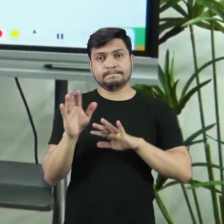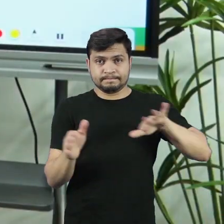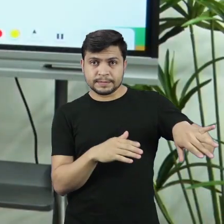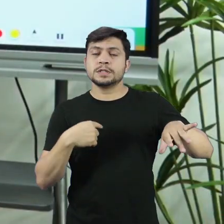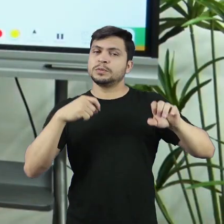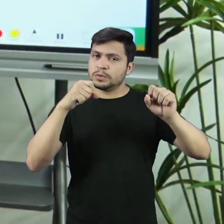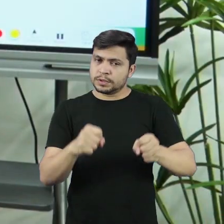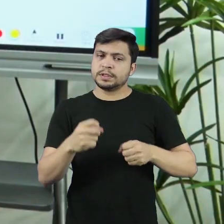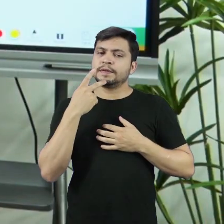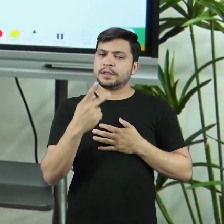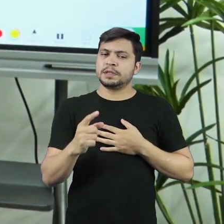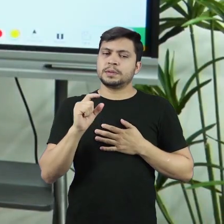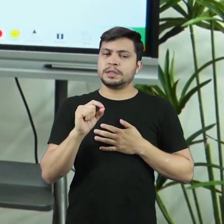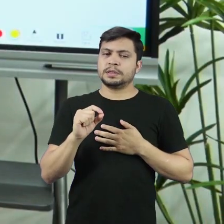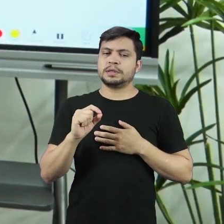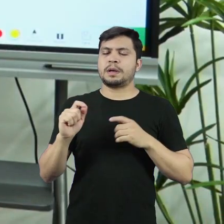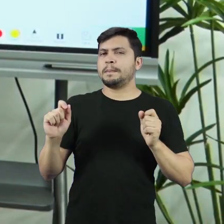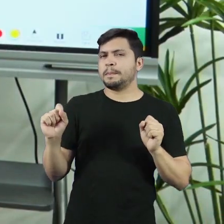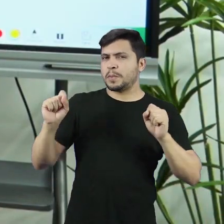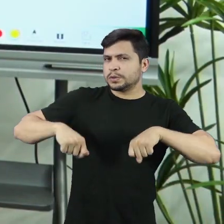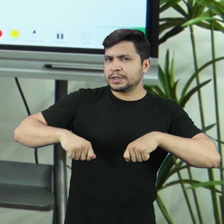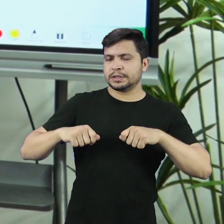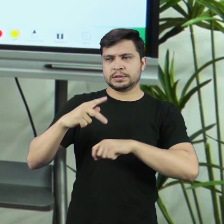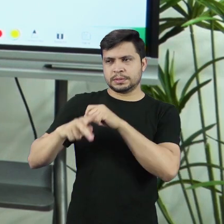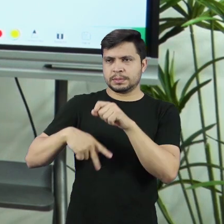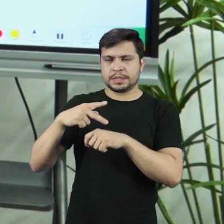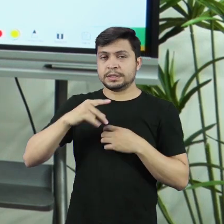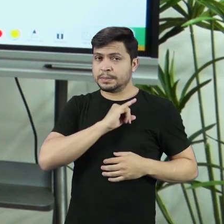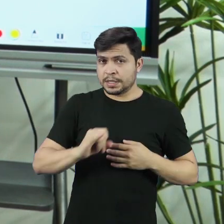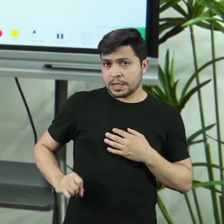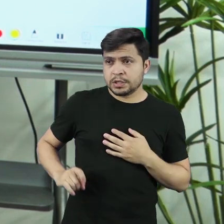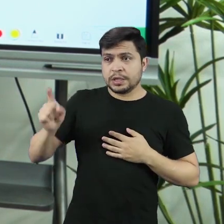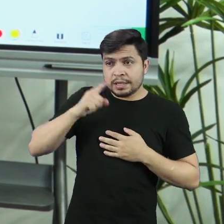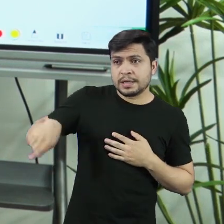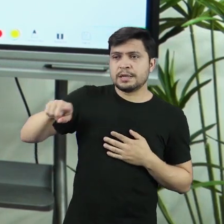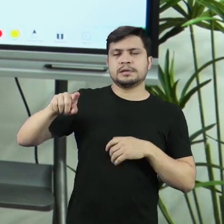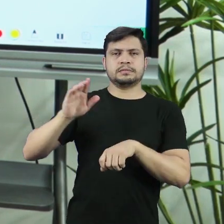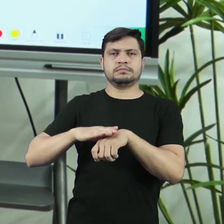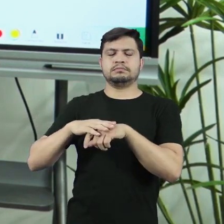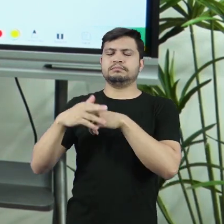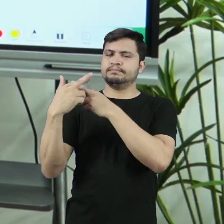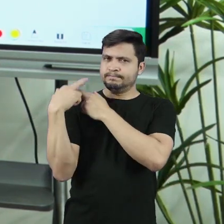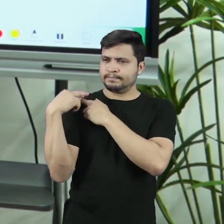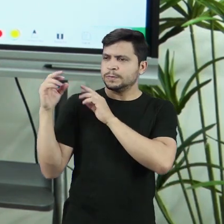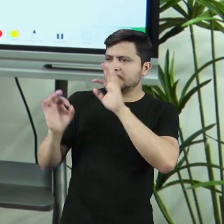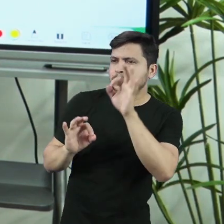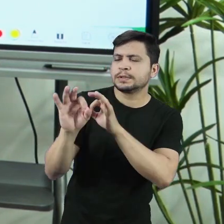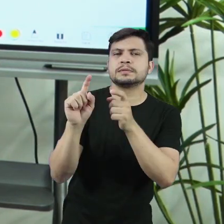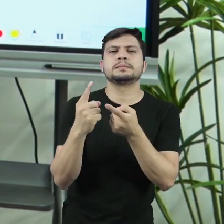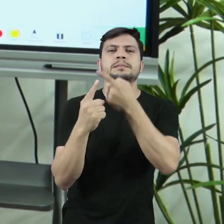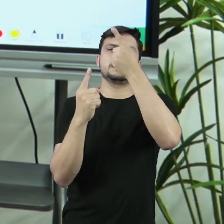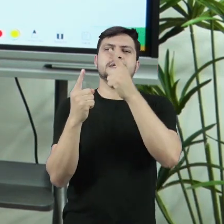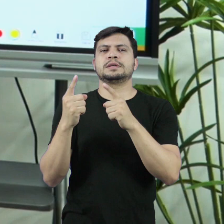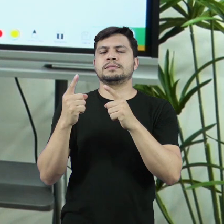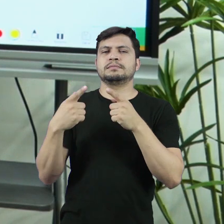imperialistas organizaram ou foram favoráveis para que houvesse ali a Primeira Guerra Mundial. Mas de forma nenhuma isso está